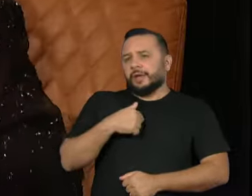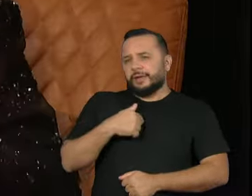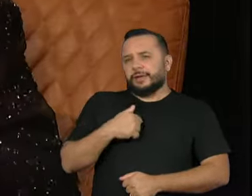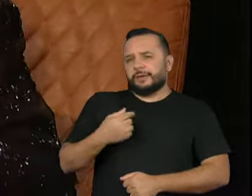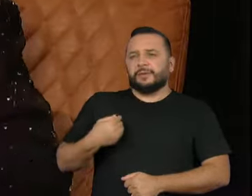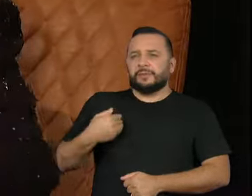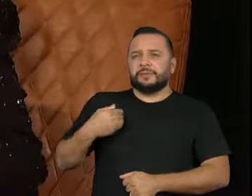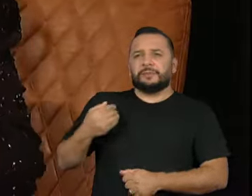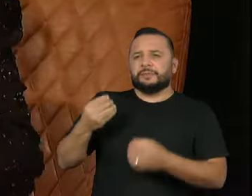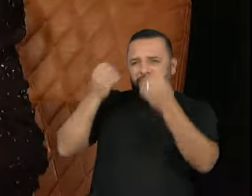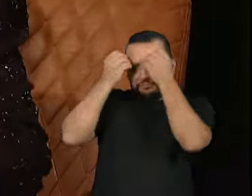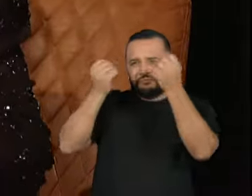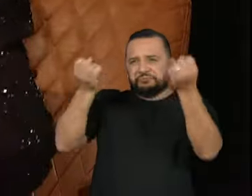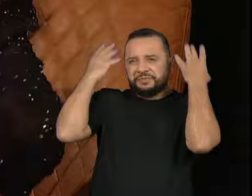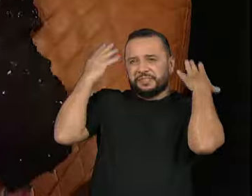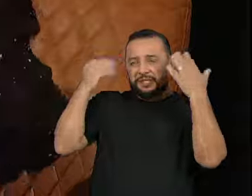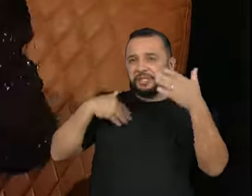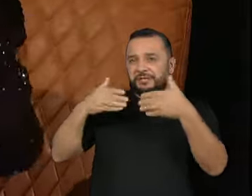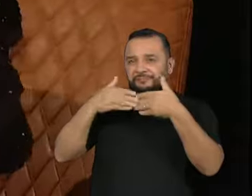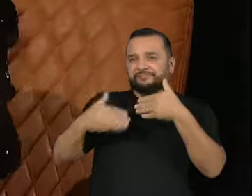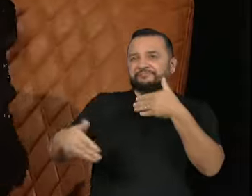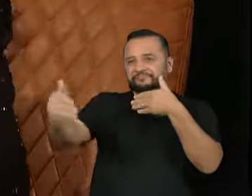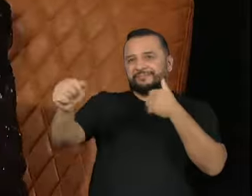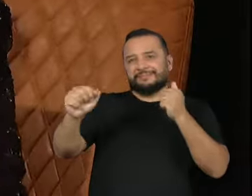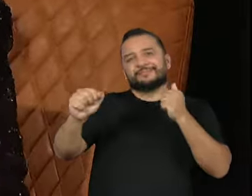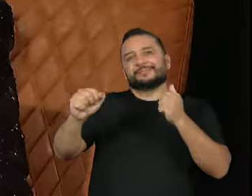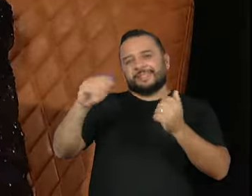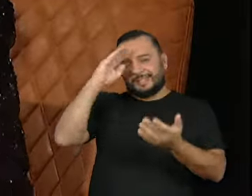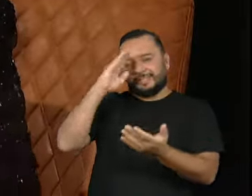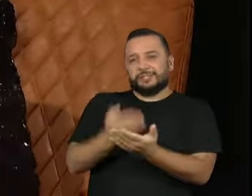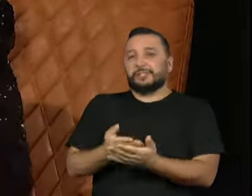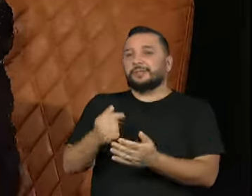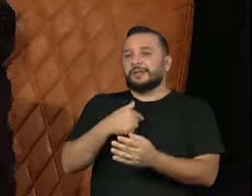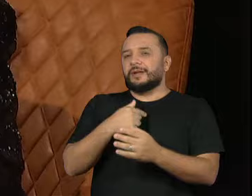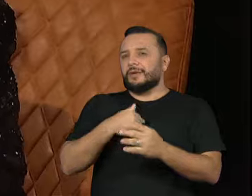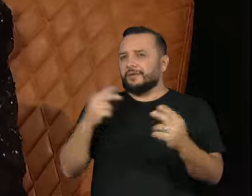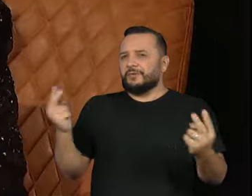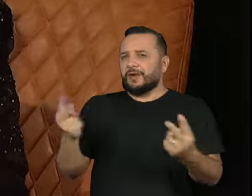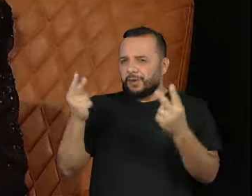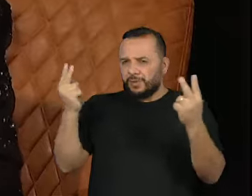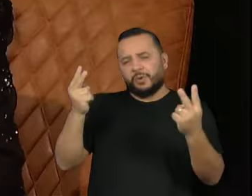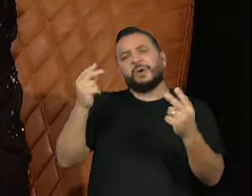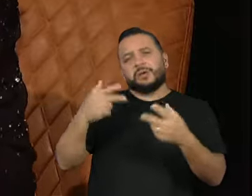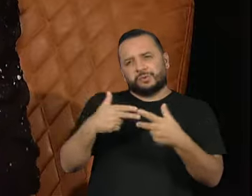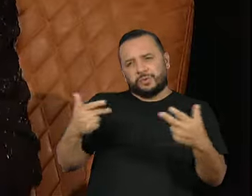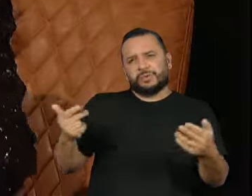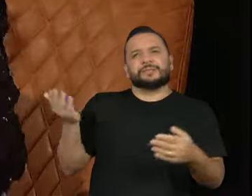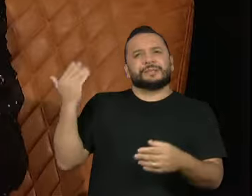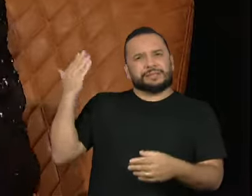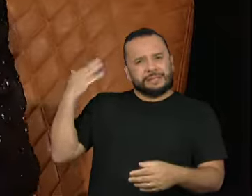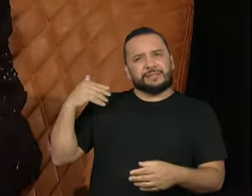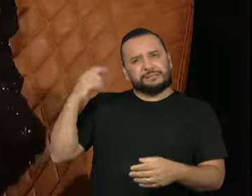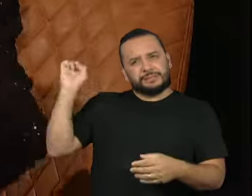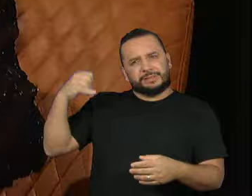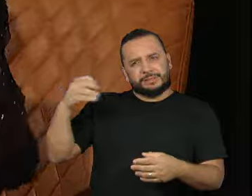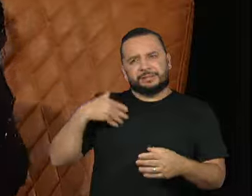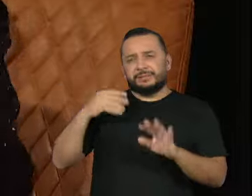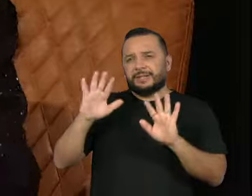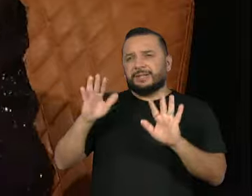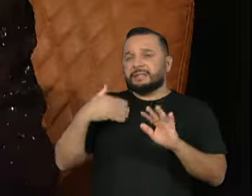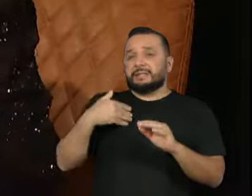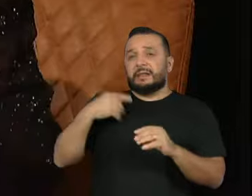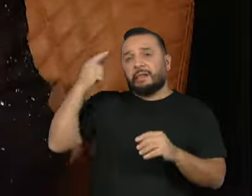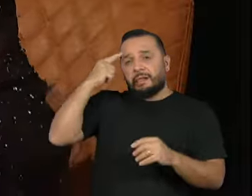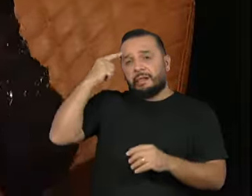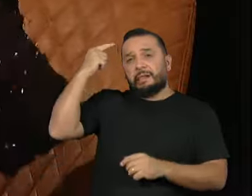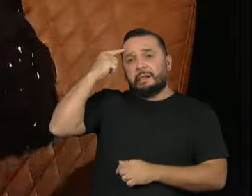eu não vivo mesmo. Eu dou o maior valor a tudo que eu já fiz, mas ficar vivendo aquilo,